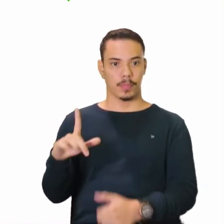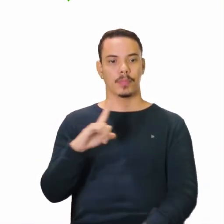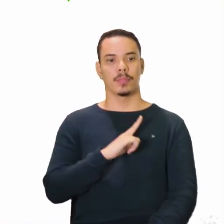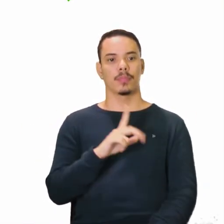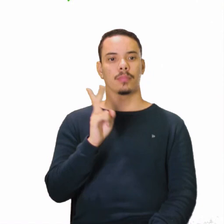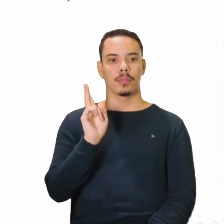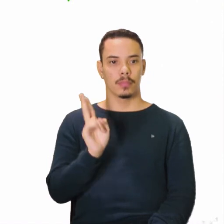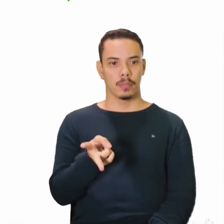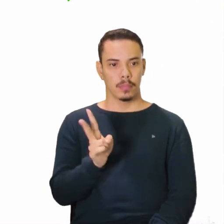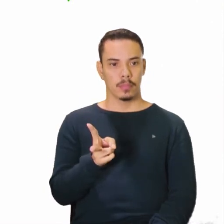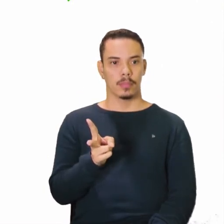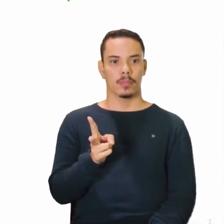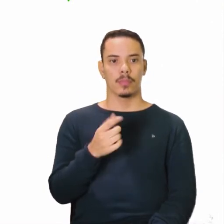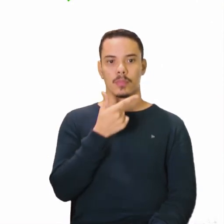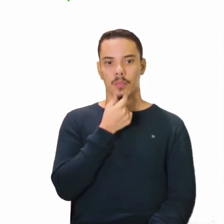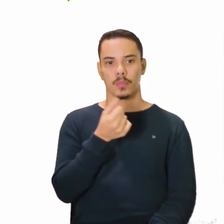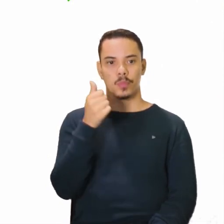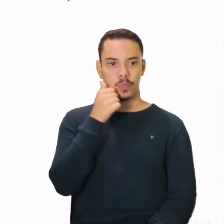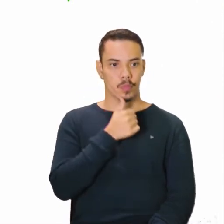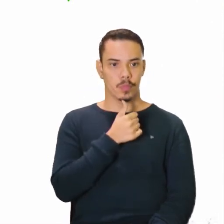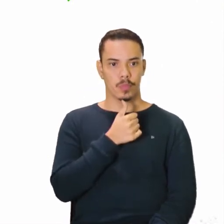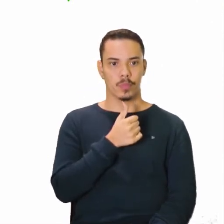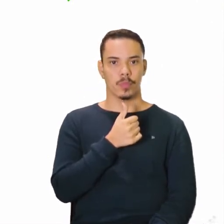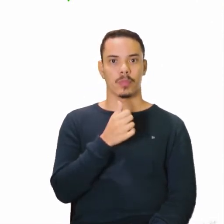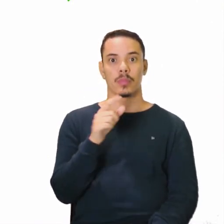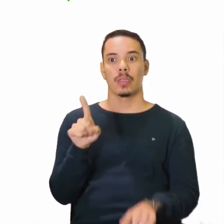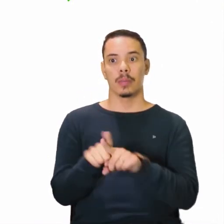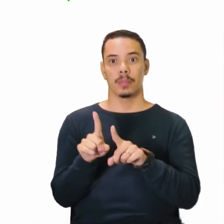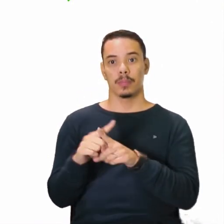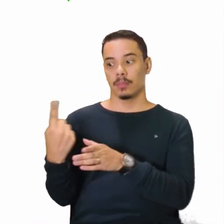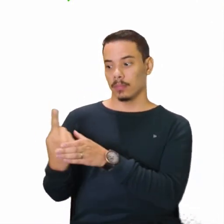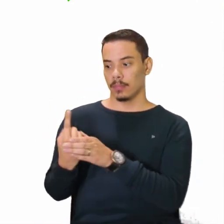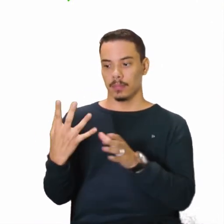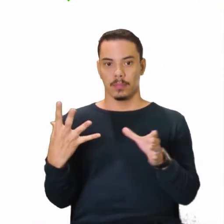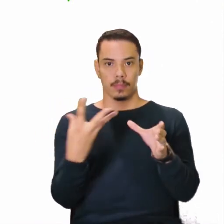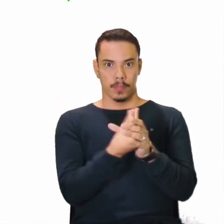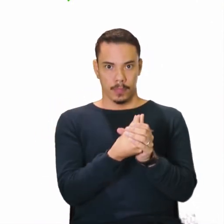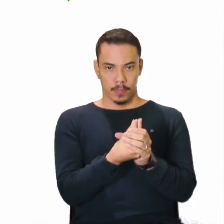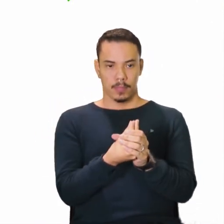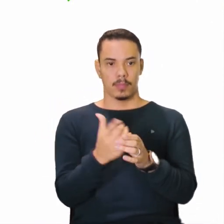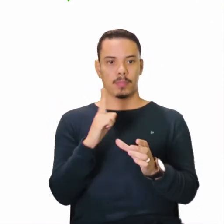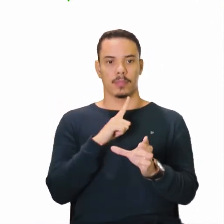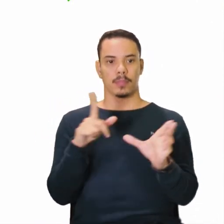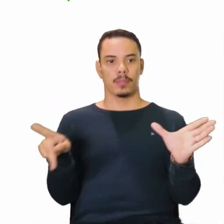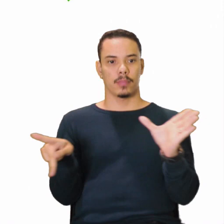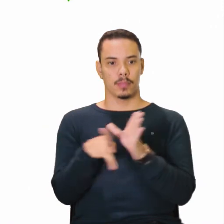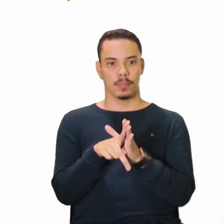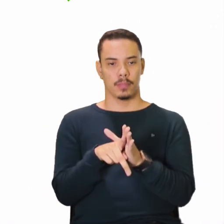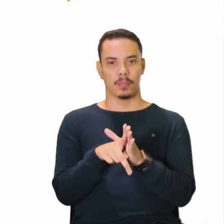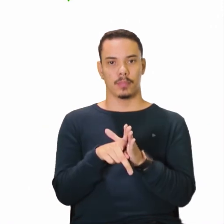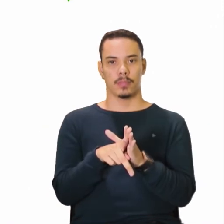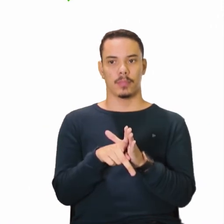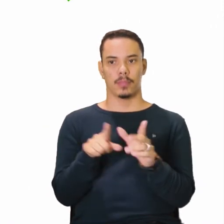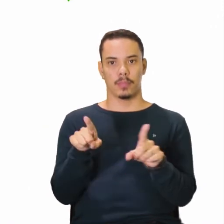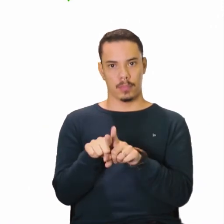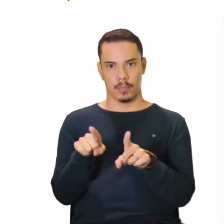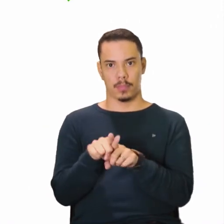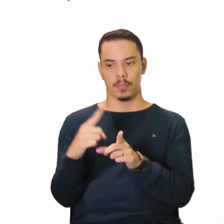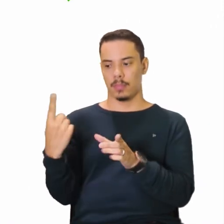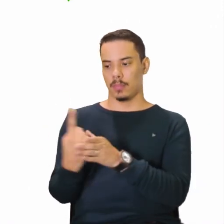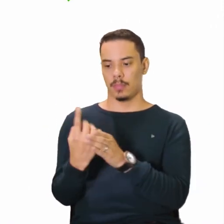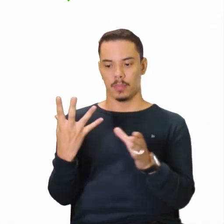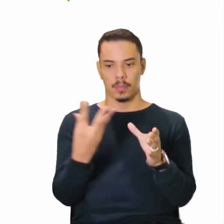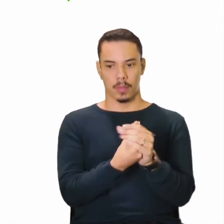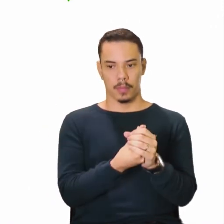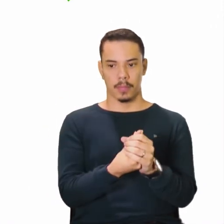mesmo ou mesma, singular e plural, né? E aí nós vamos ter próprio e própria, singular e